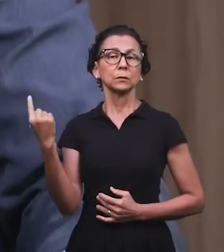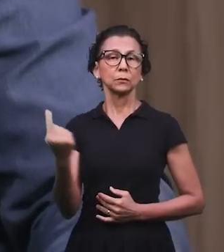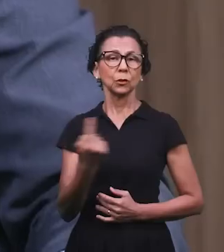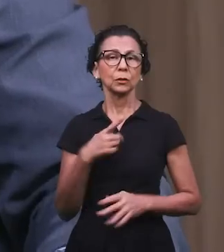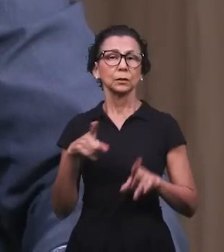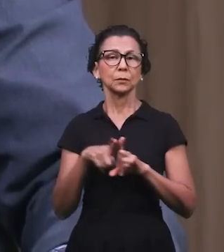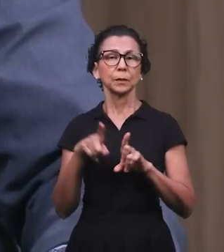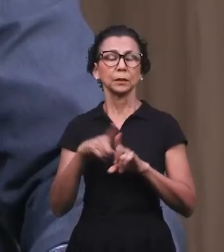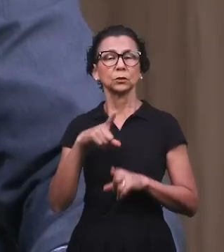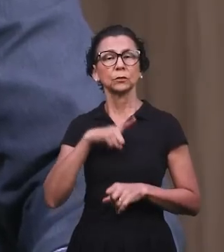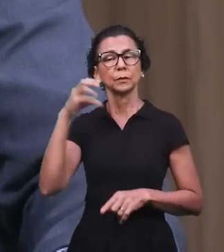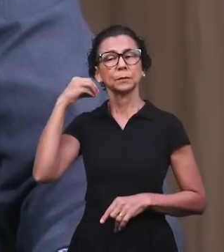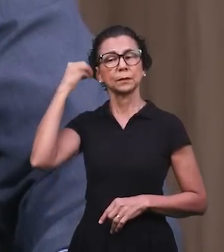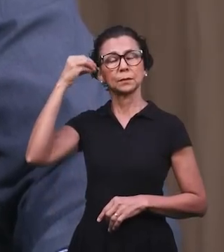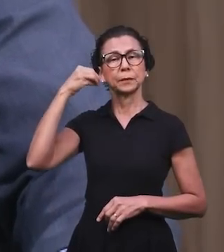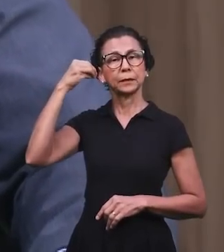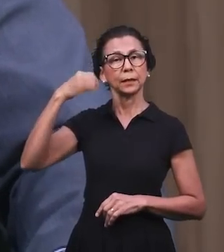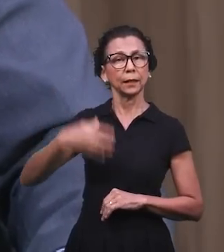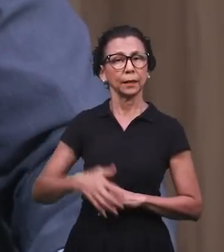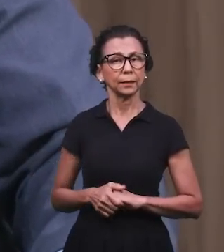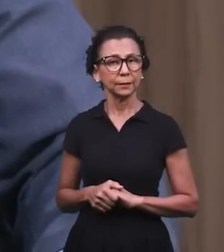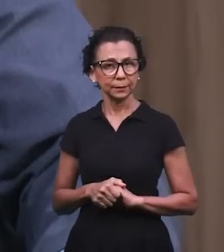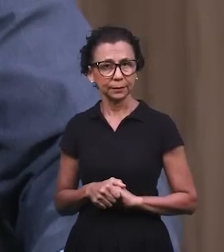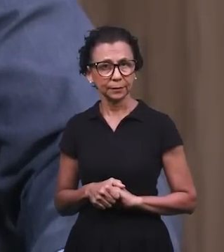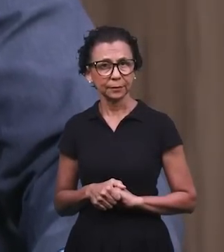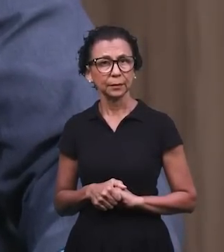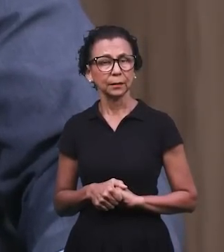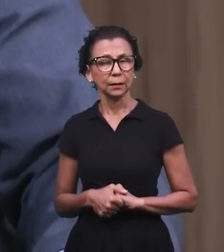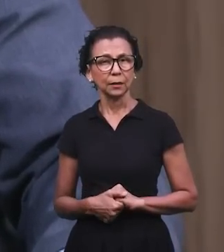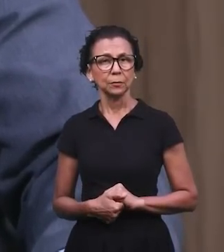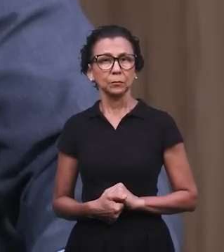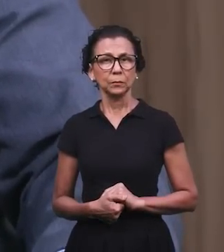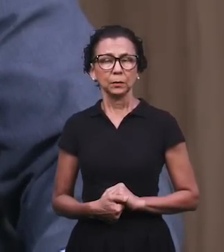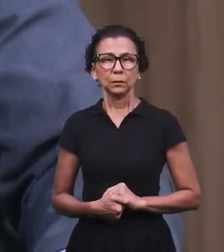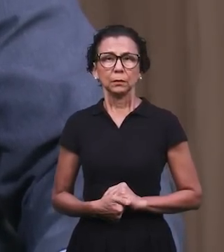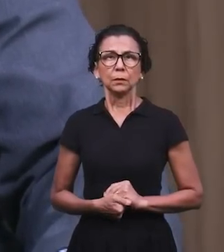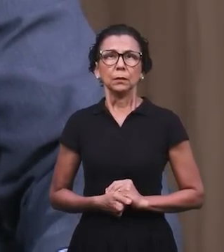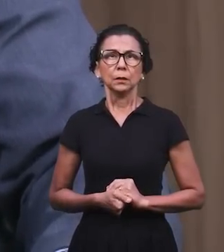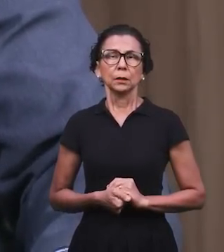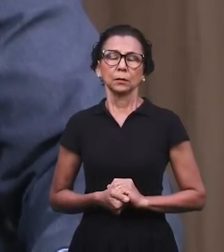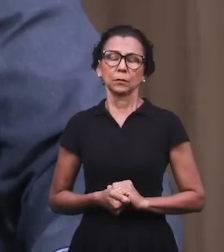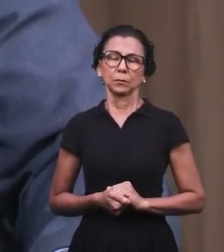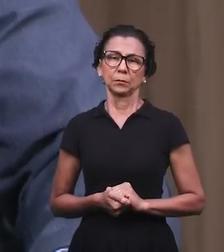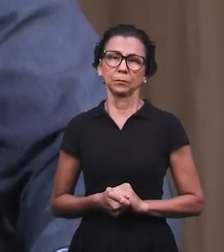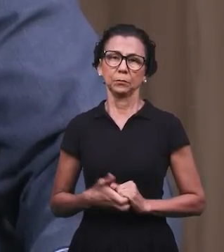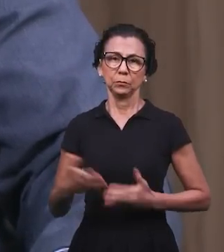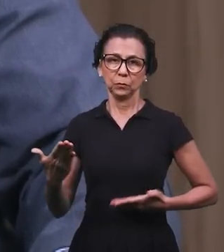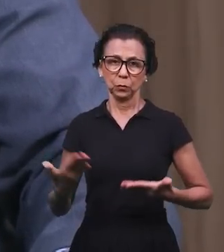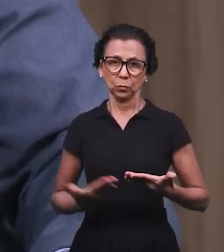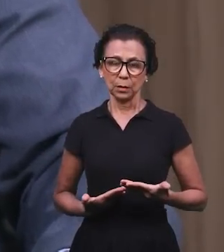Bíblia diz que Benaia não falou nada. Né? O servo desta obra é assim, nós cumprimos as orientações, a igreja vive